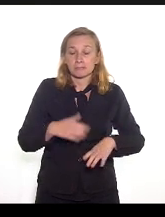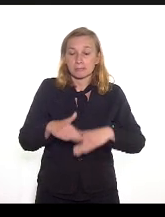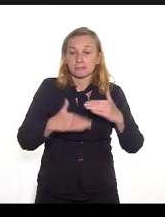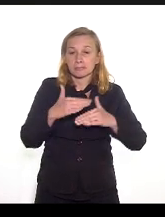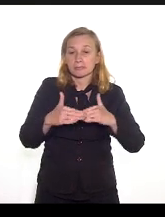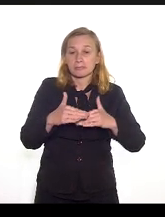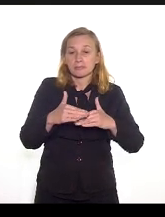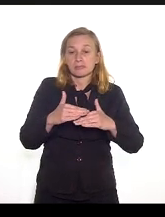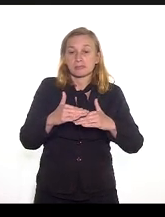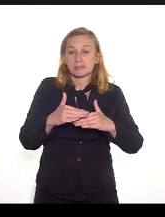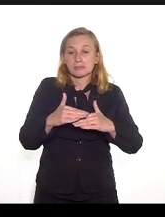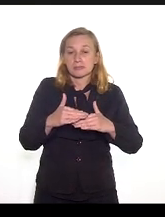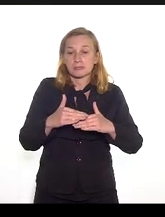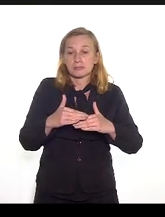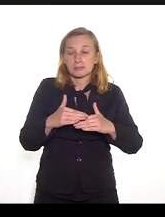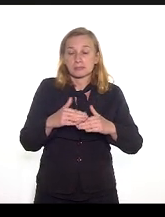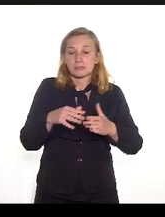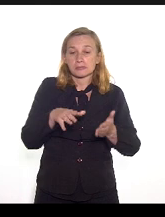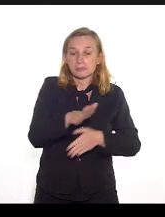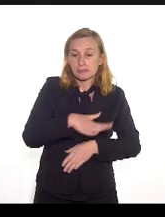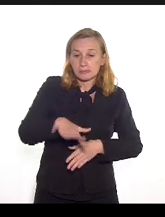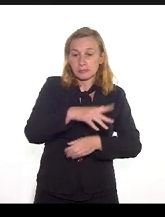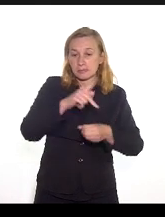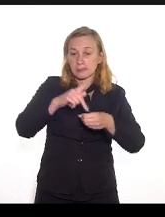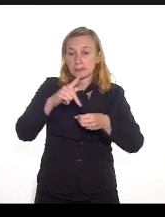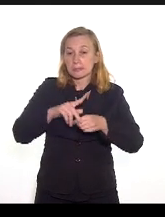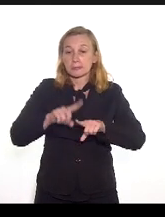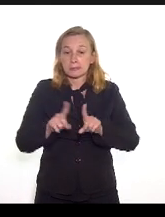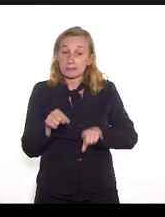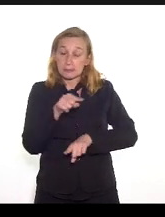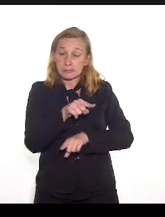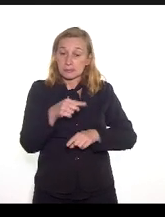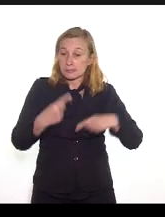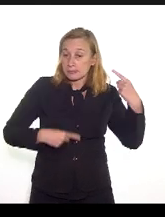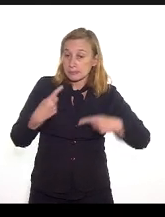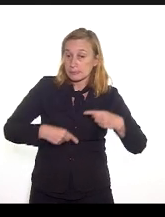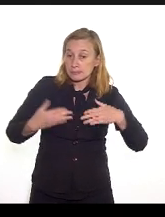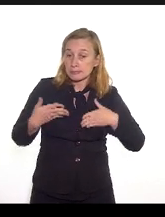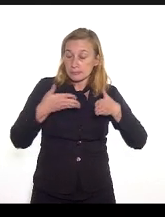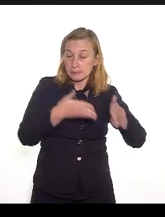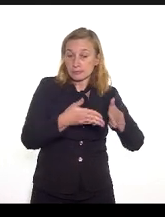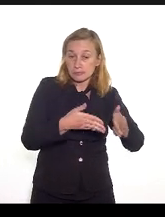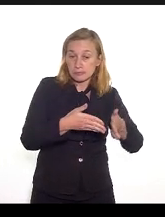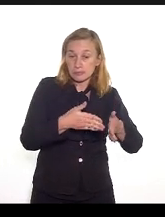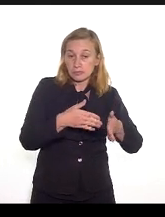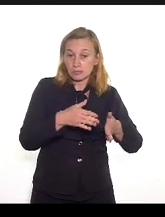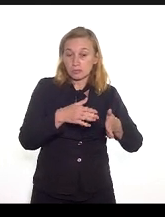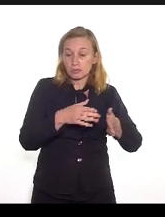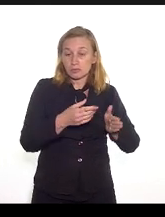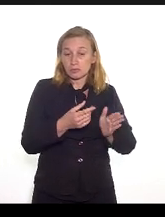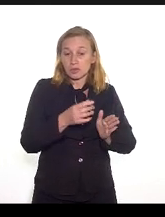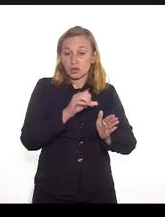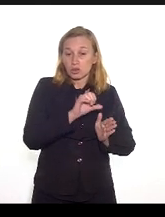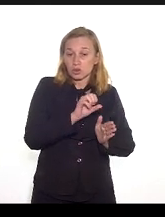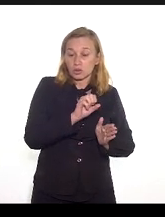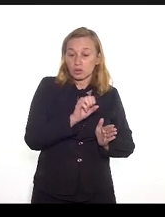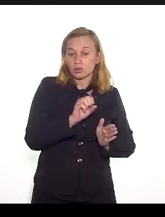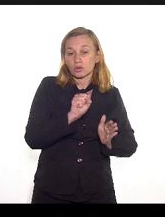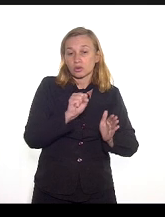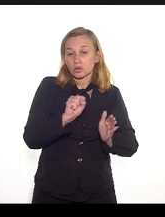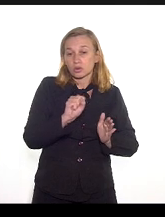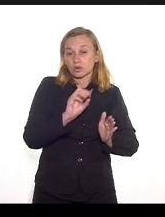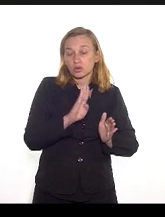desenvolvimento através do setor do petróleo, mas essas políticas muito focadas em subsídios fiscais, elas não tiveram resultados